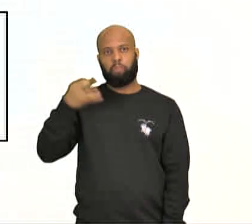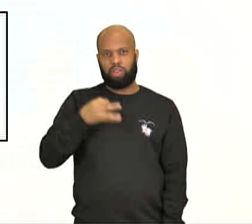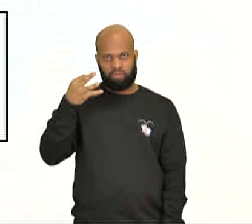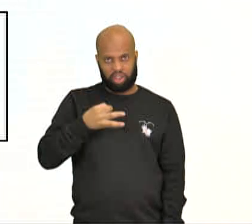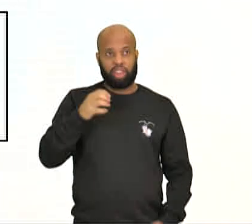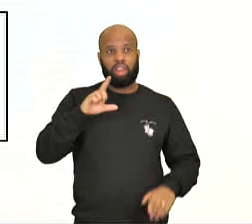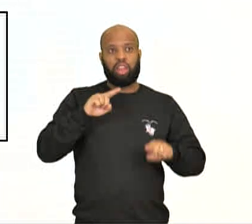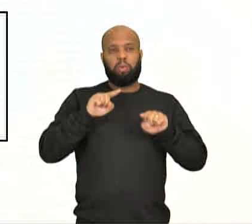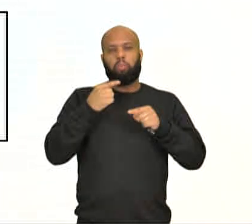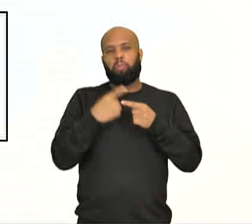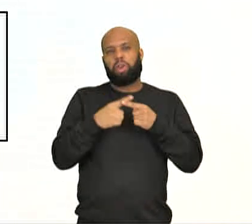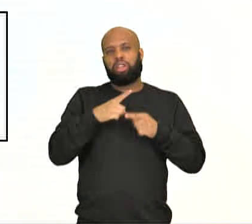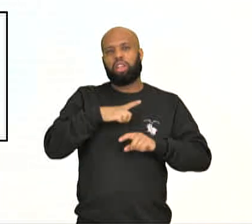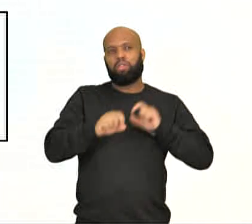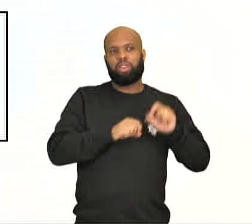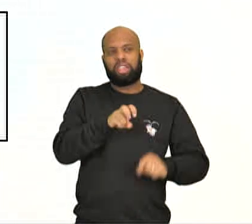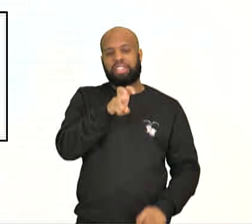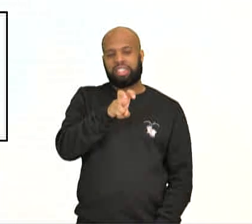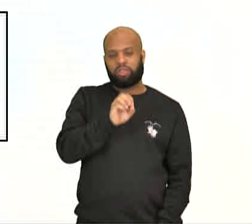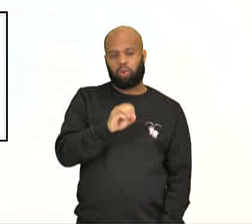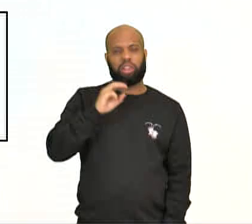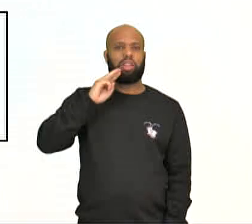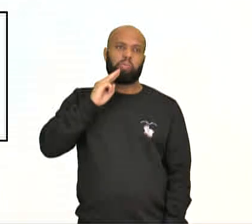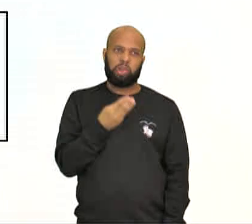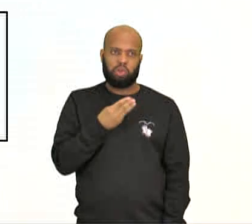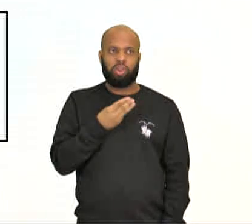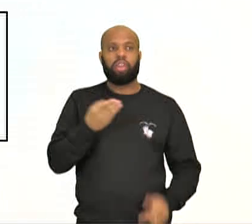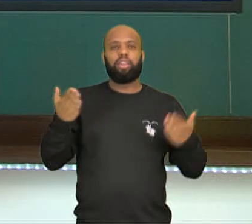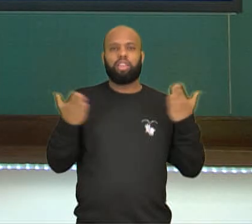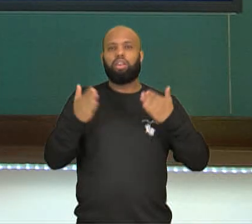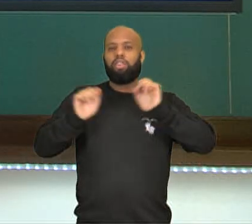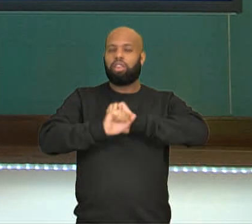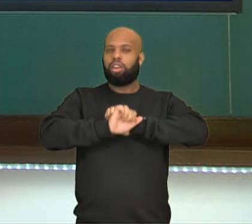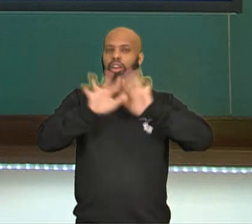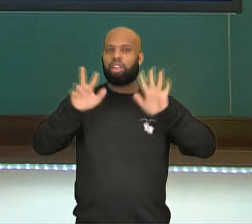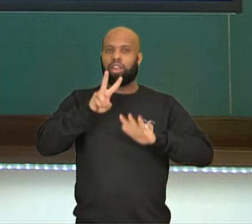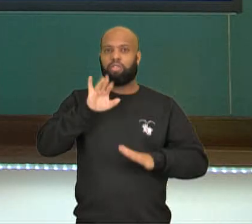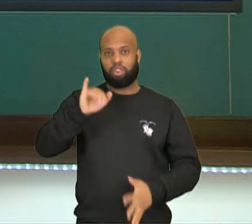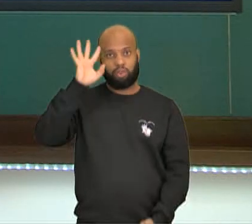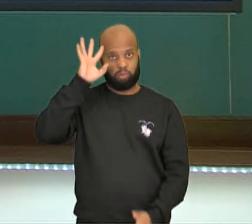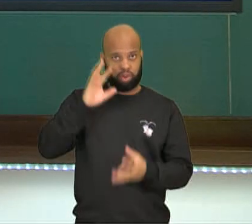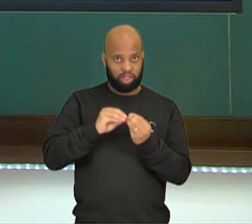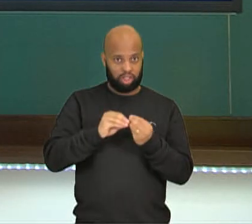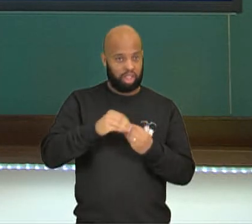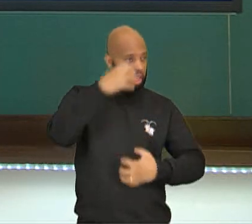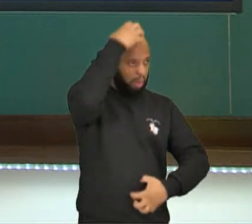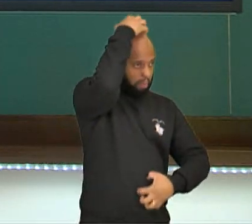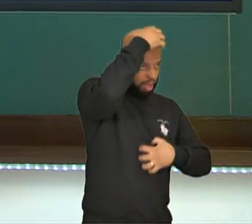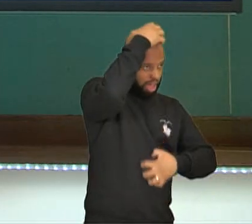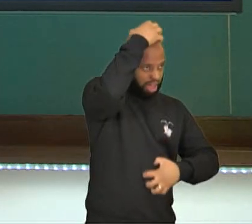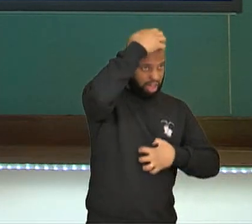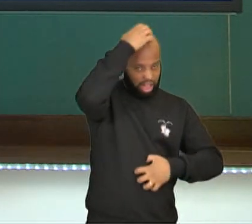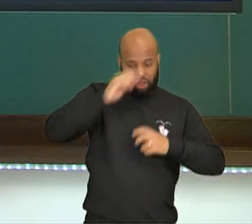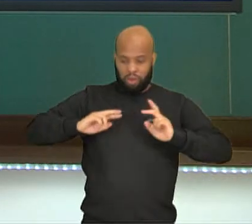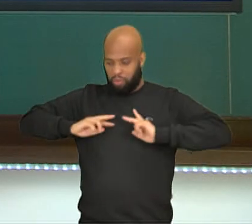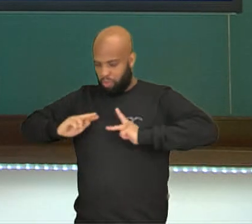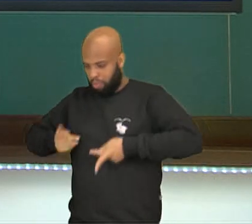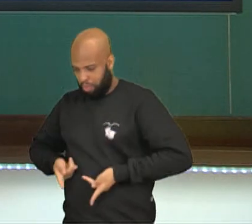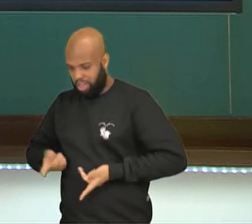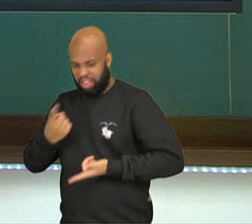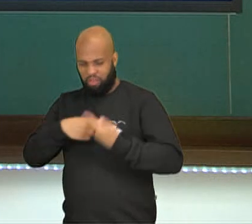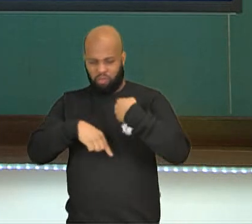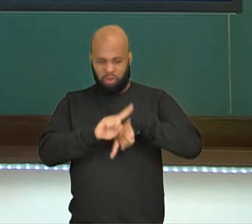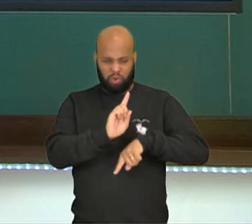milhões. Que dessa linha, aí vem agora bem claro para vocês como que macacos e seres humanos não são um processo